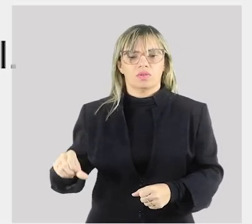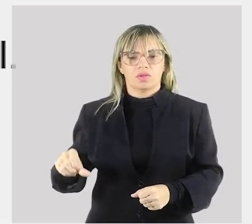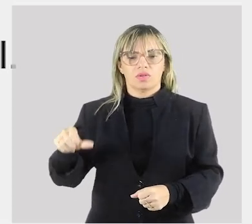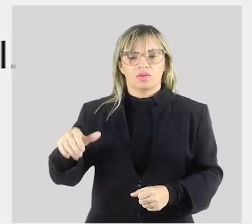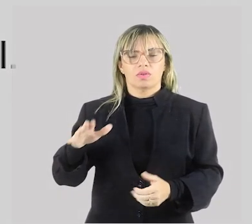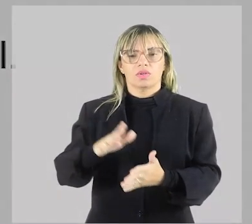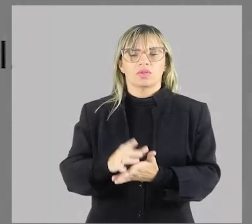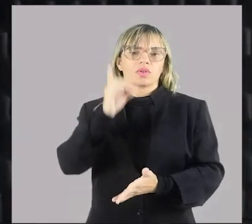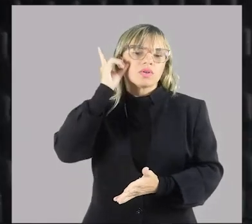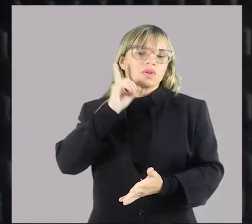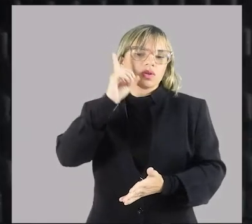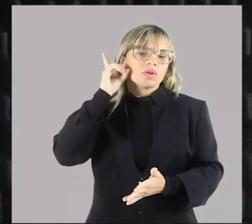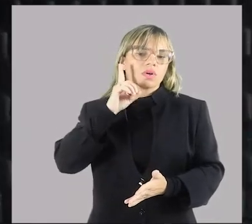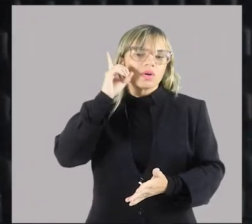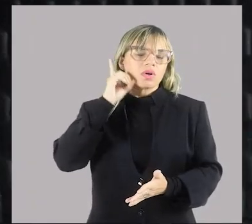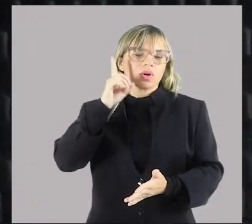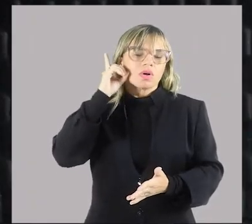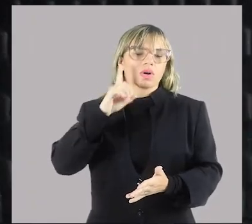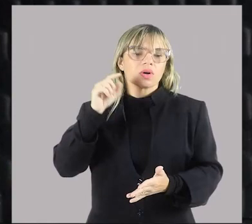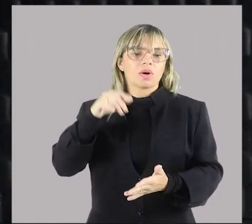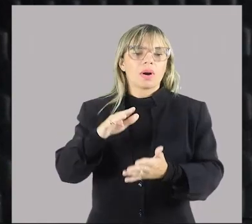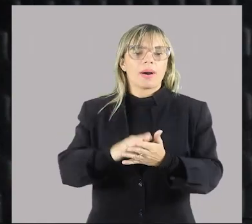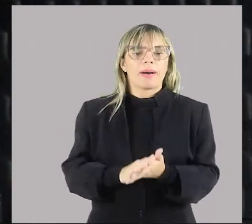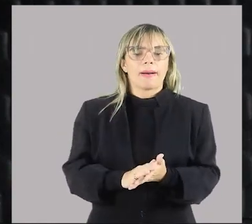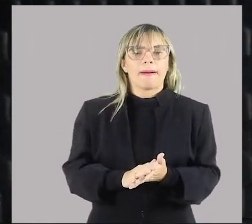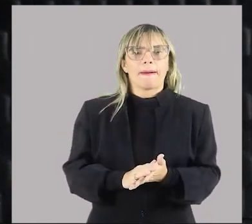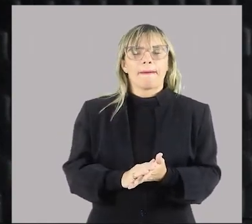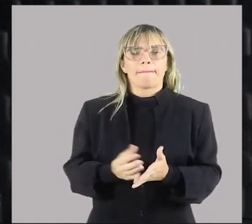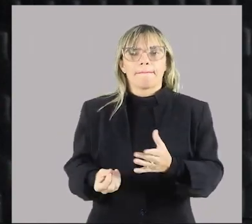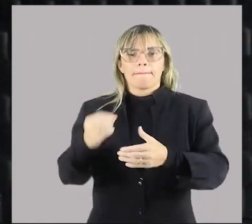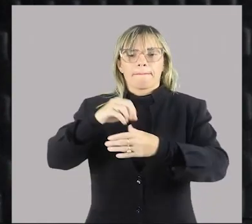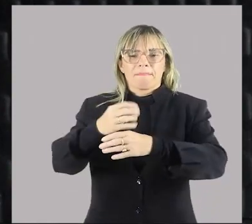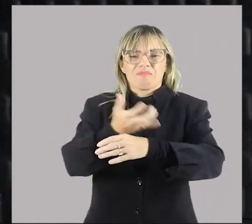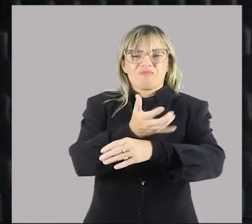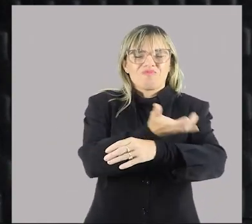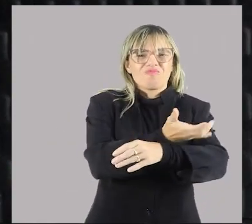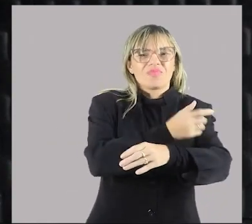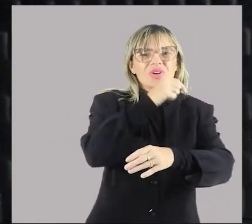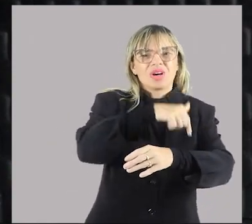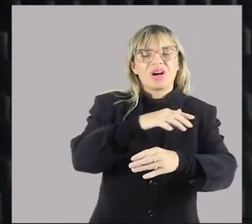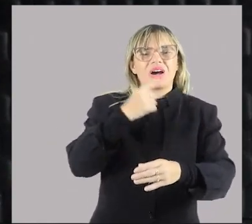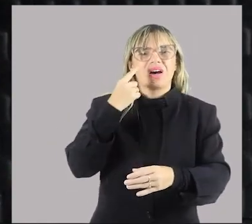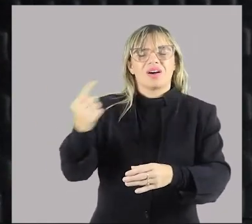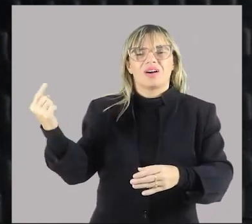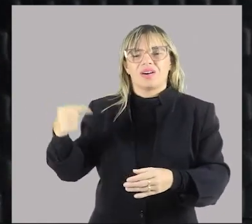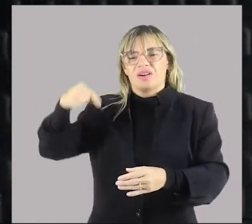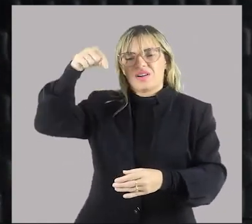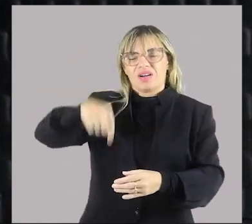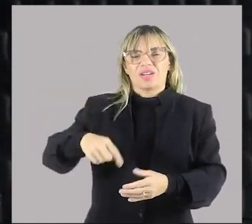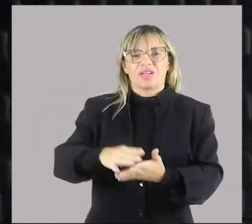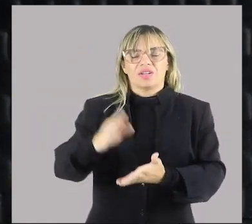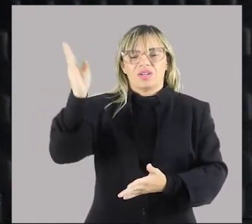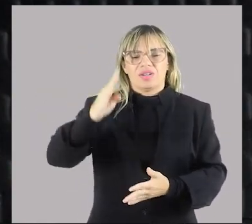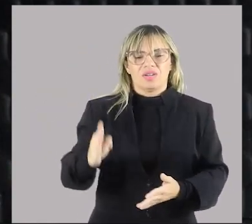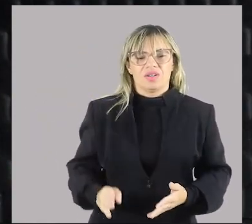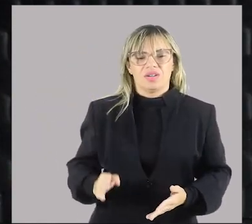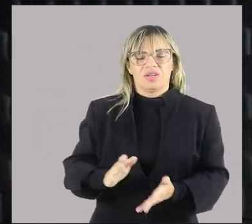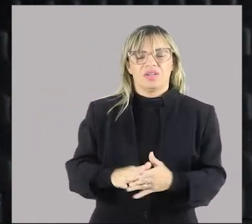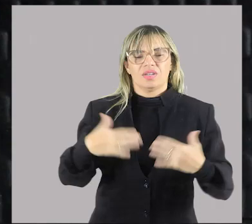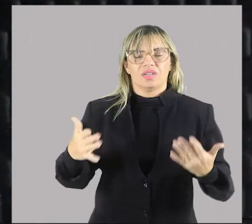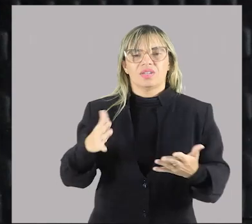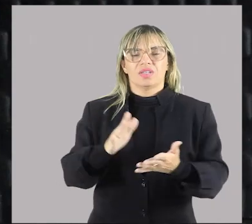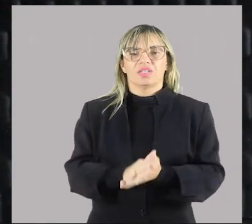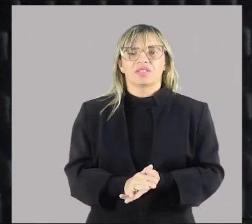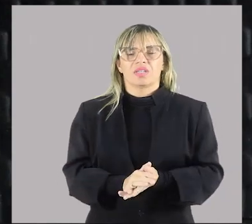superprodução, que o resultado, o reflexo dessa crise de 29, aqui no Brasil, é a superprodução da economia